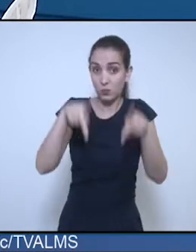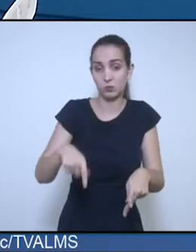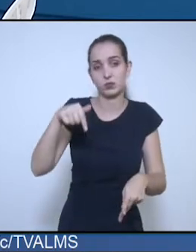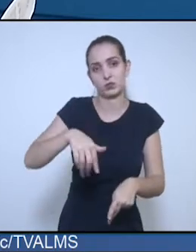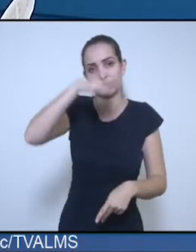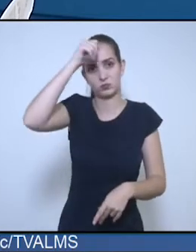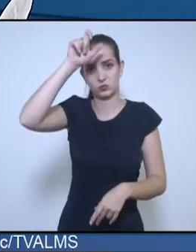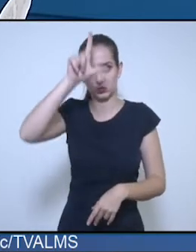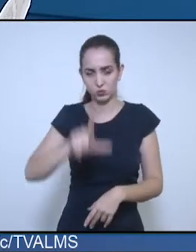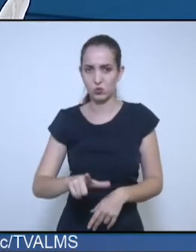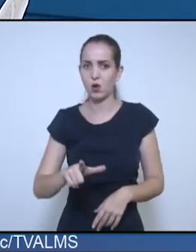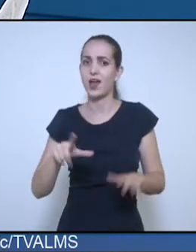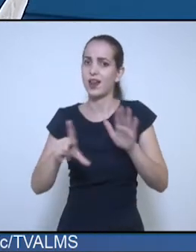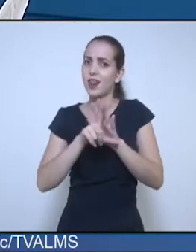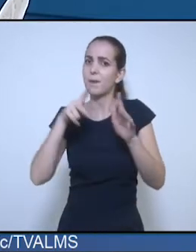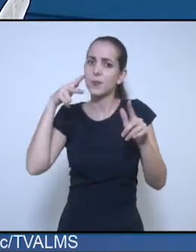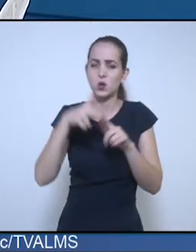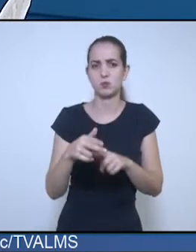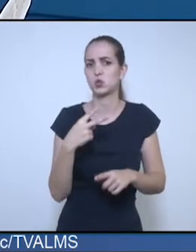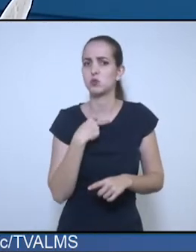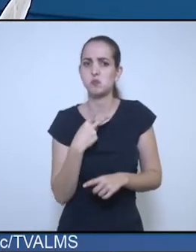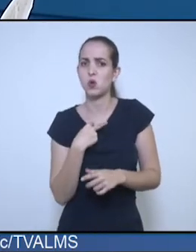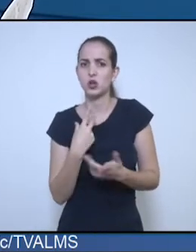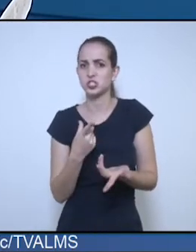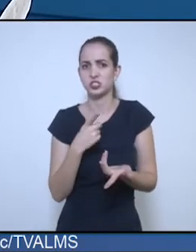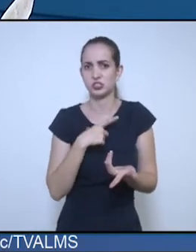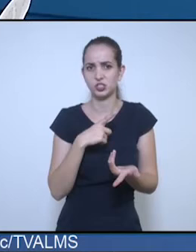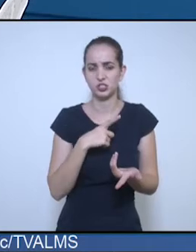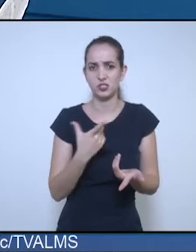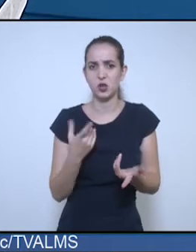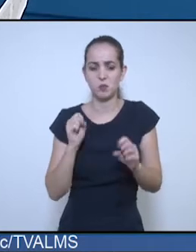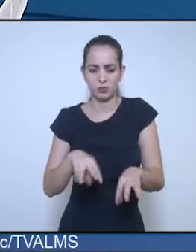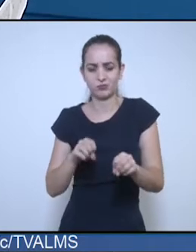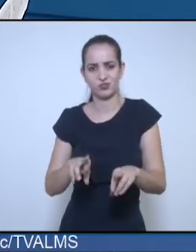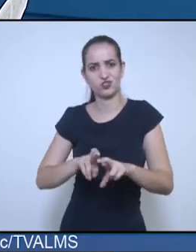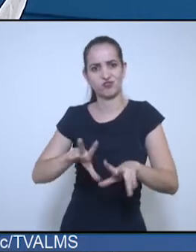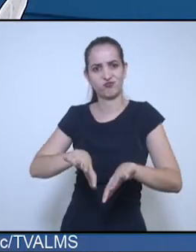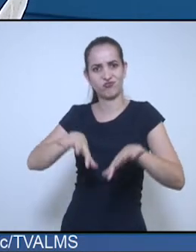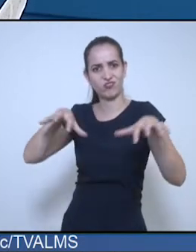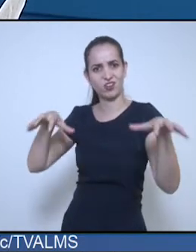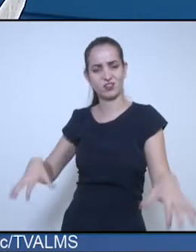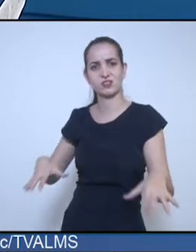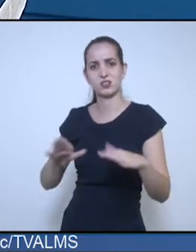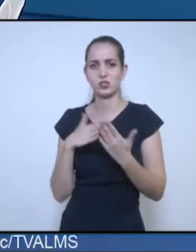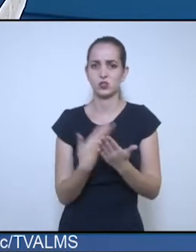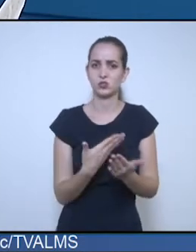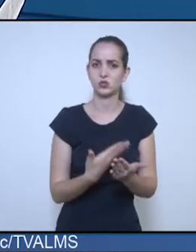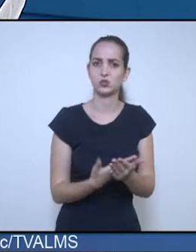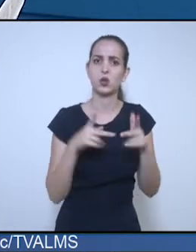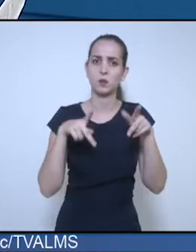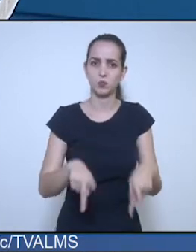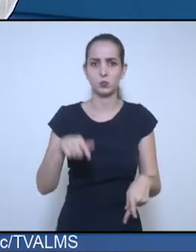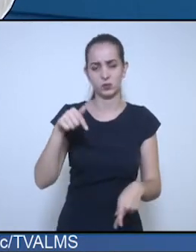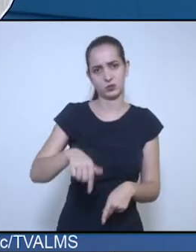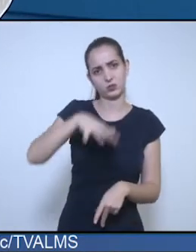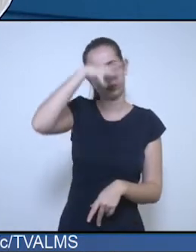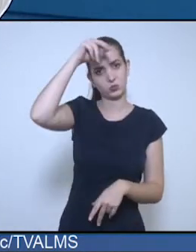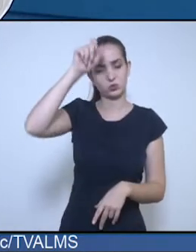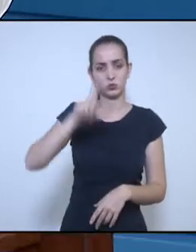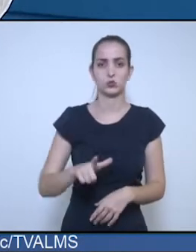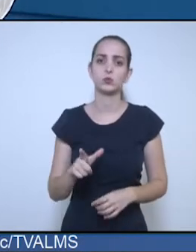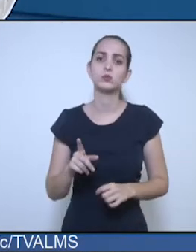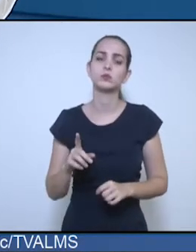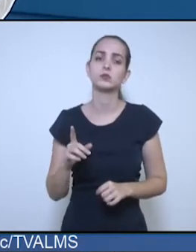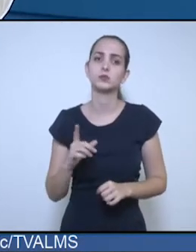a educação diferenciada em relação ao papel social da mulher nas escolas da rede pública e ensino de Mato Grosso do Sul, através